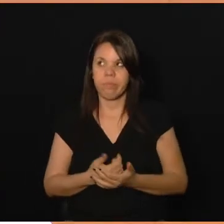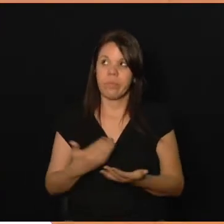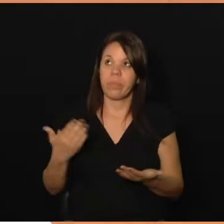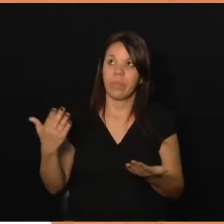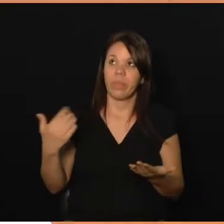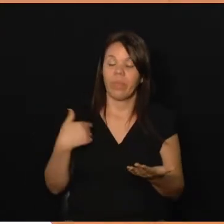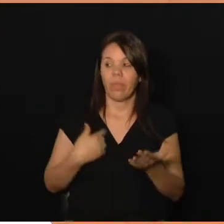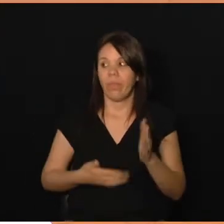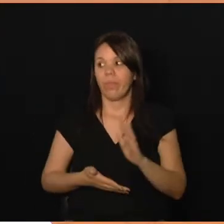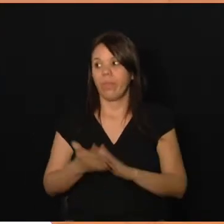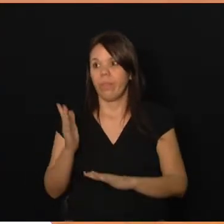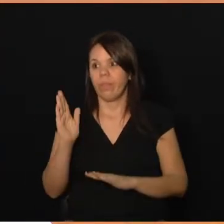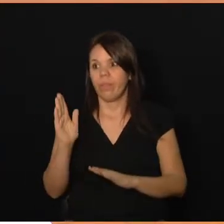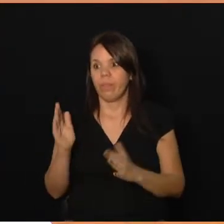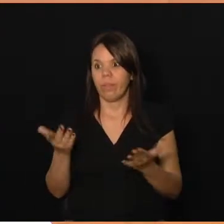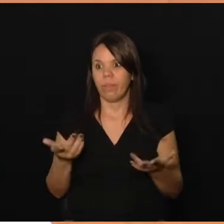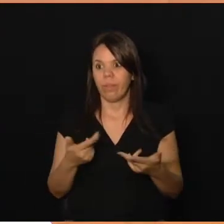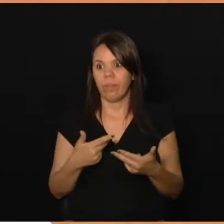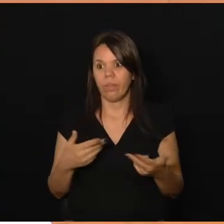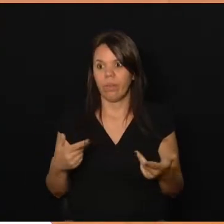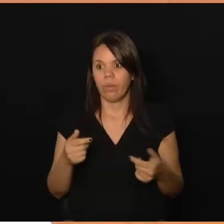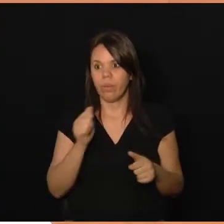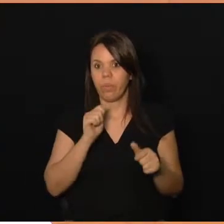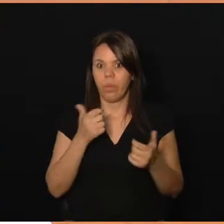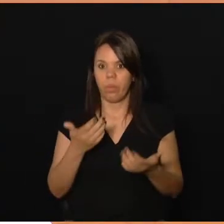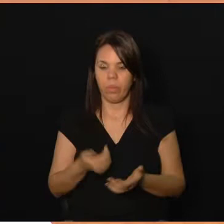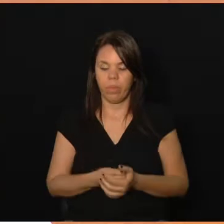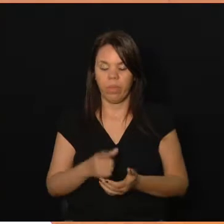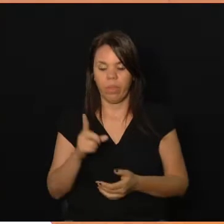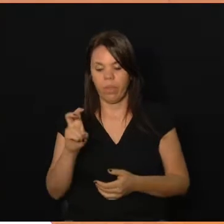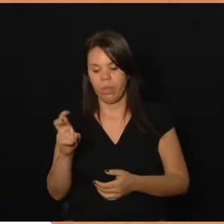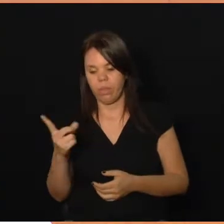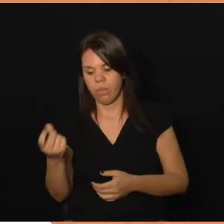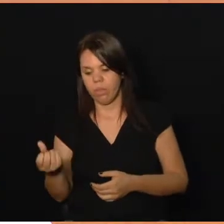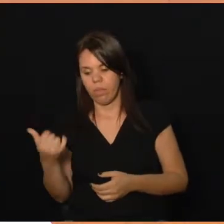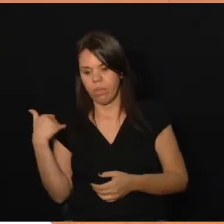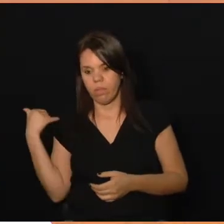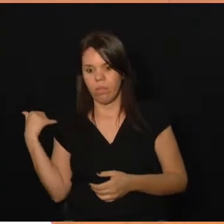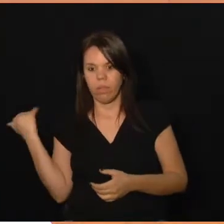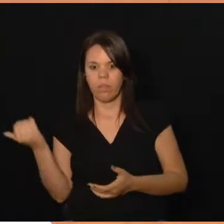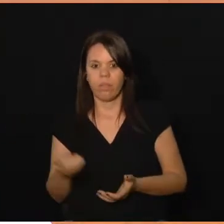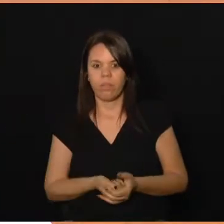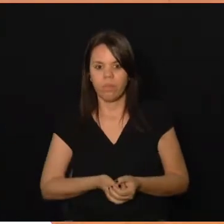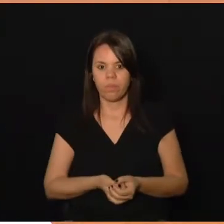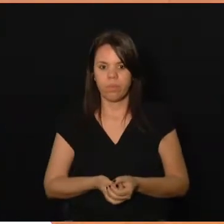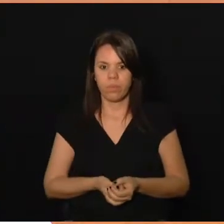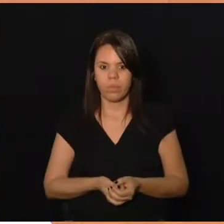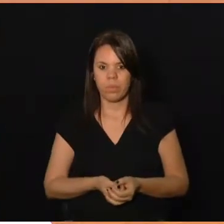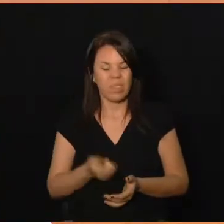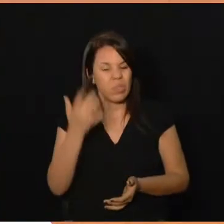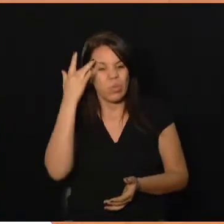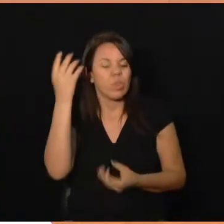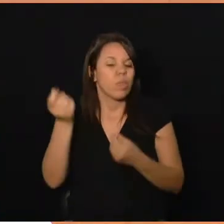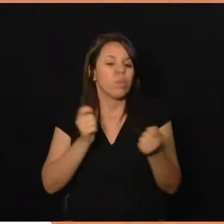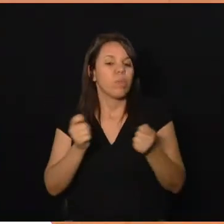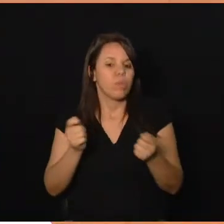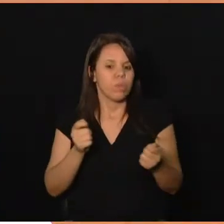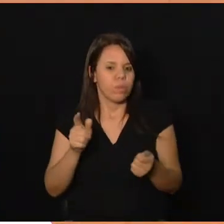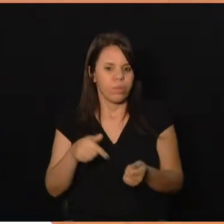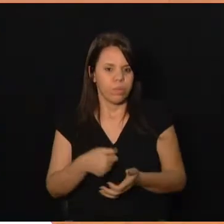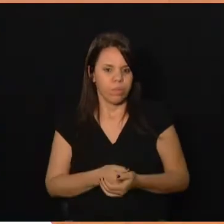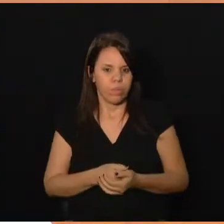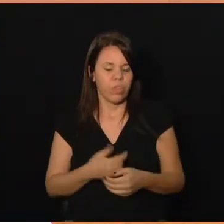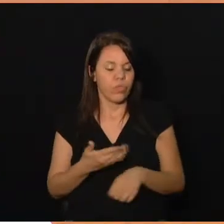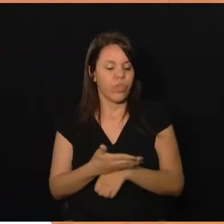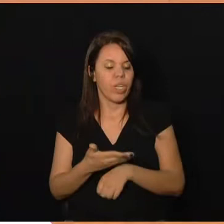vai sair com esse cara que bebe. E tem 15, 16 anos de idade, você não está sabendo lidar com isso?